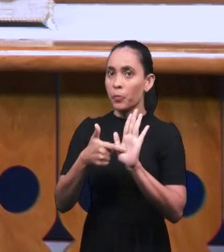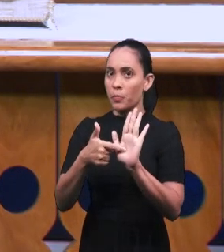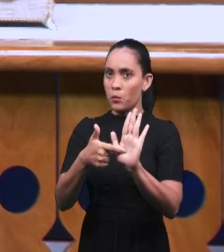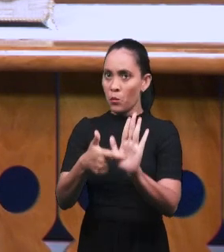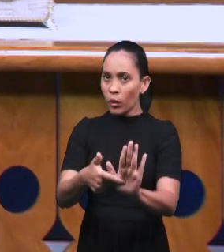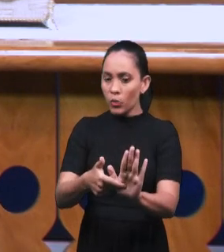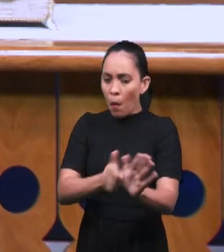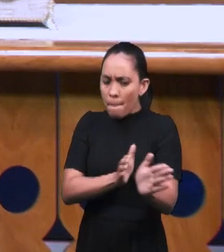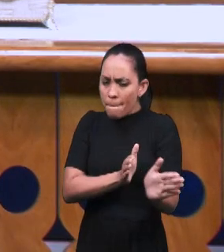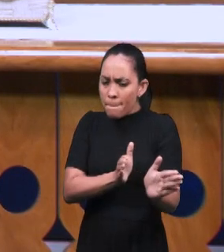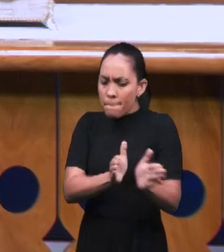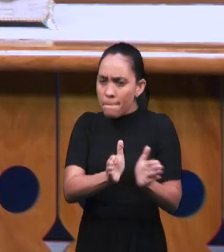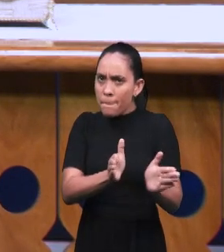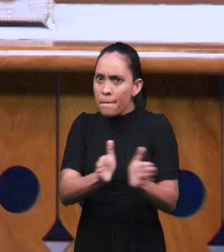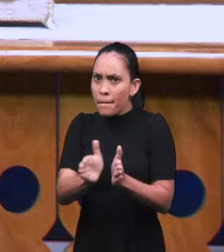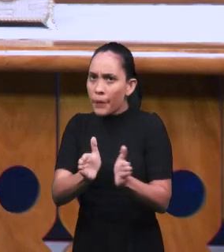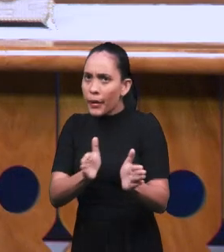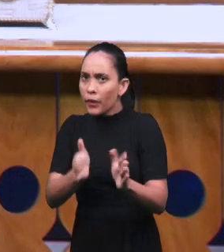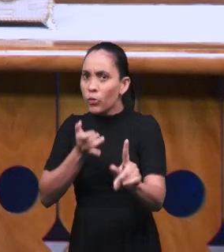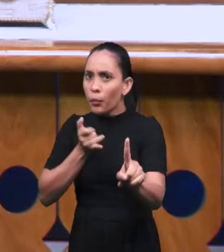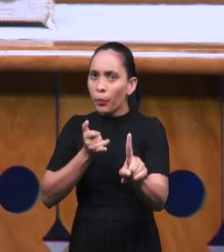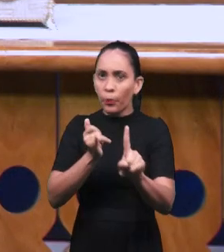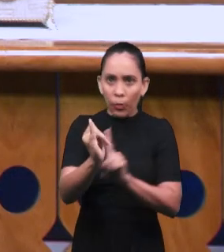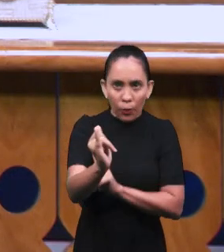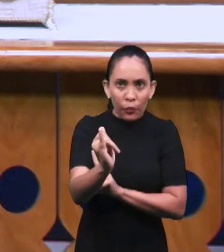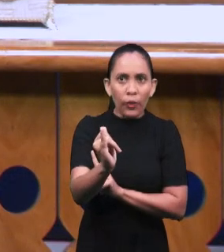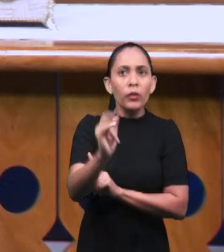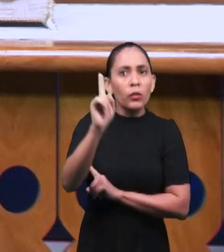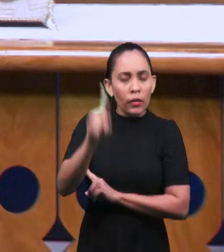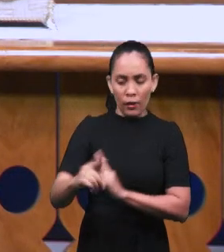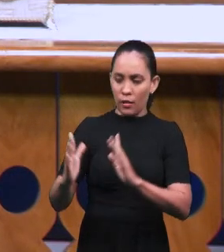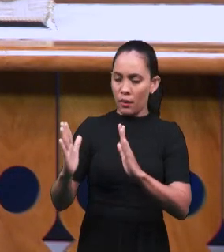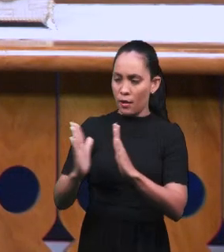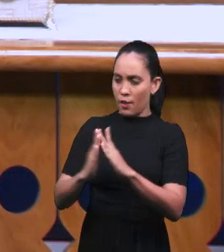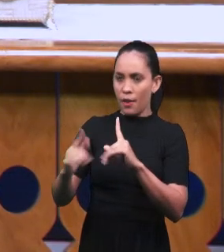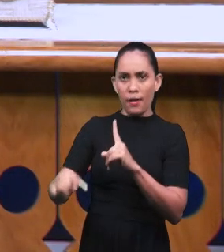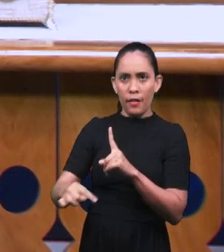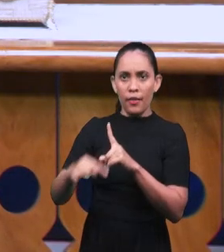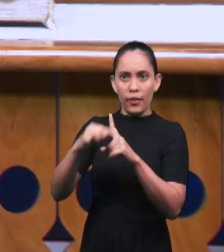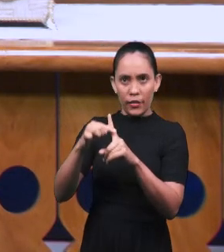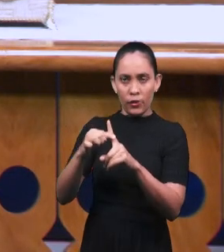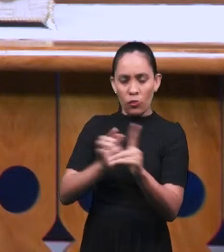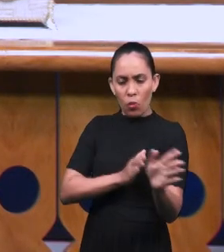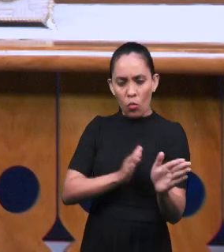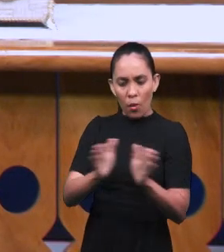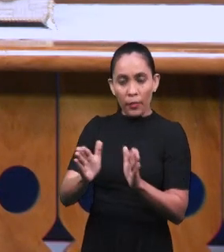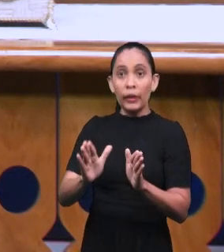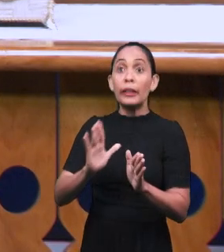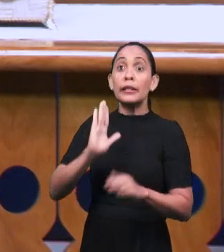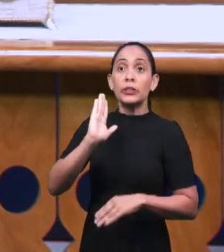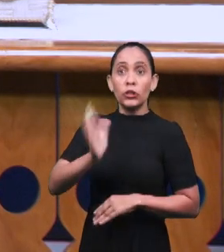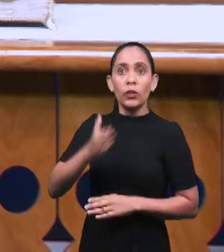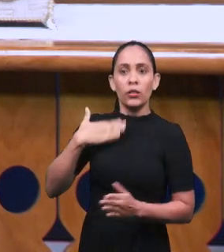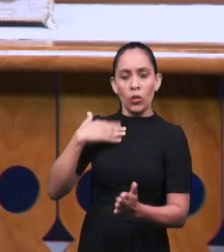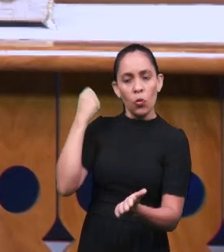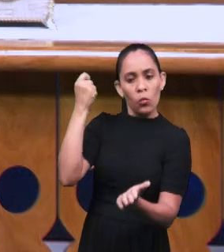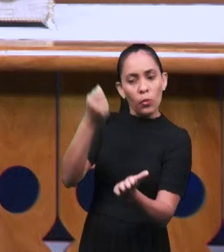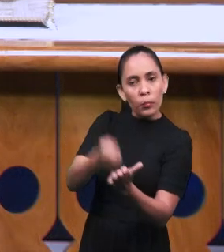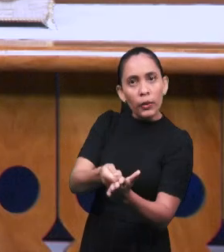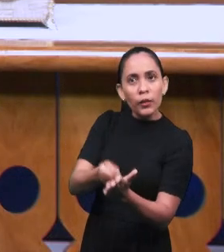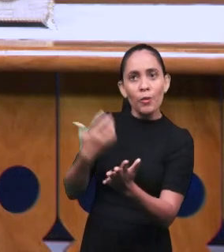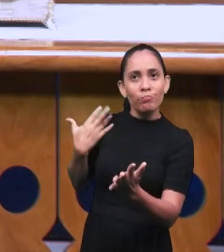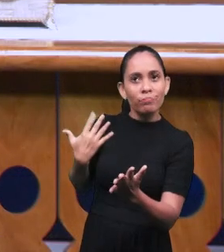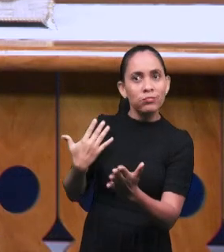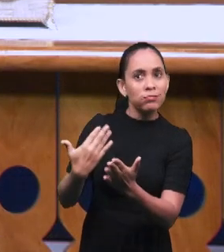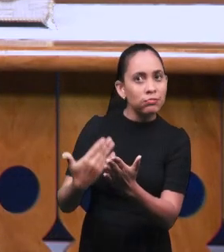marcadores proféticos que acompanham a igreja estão sendo cumpridos em nossos dias.